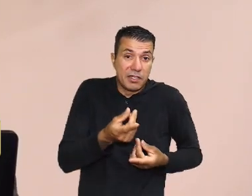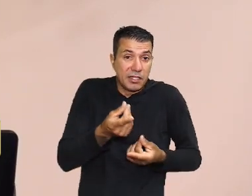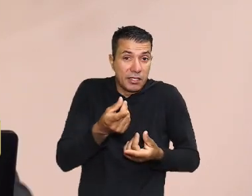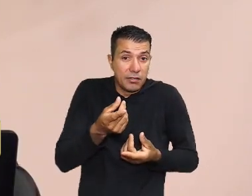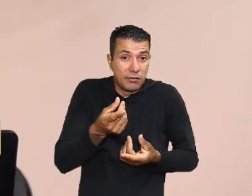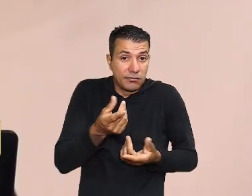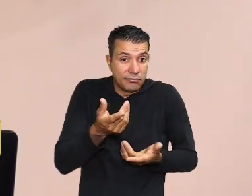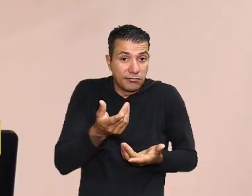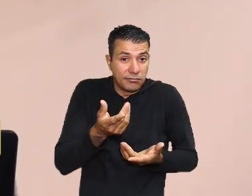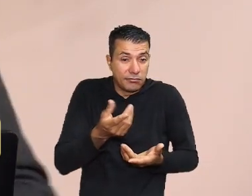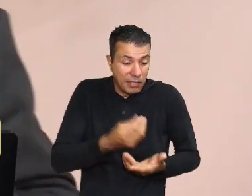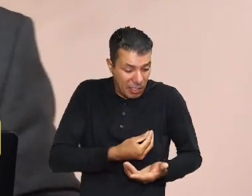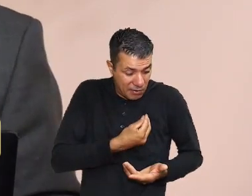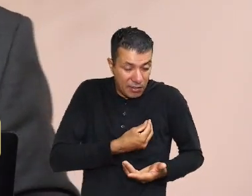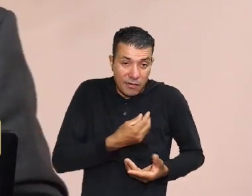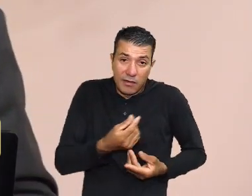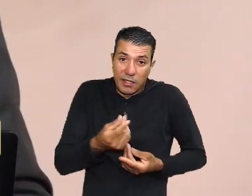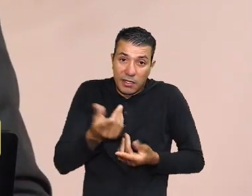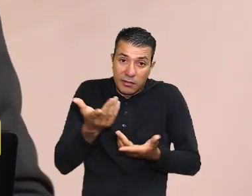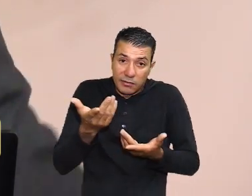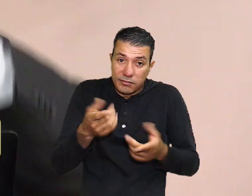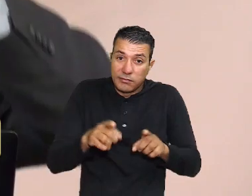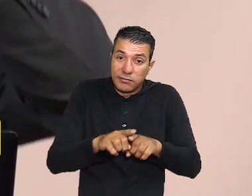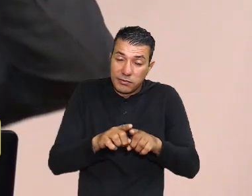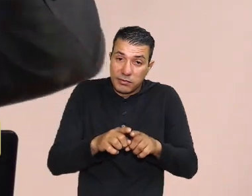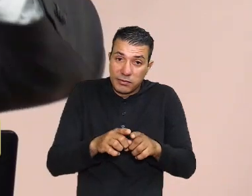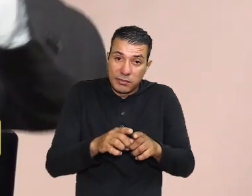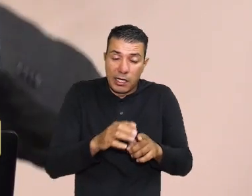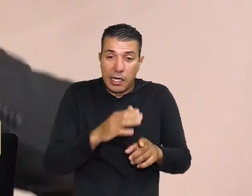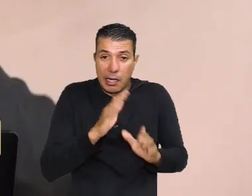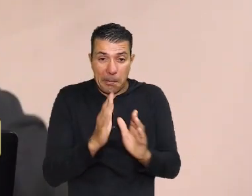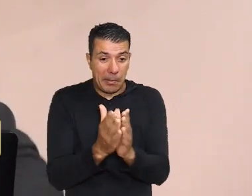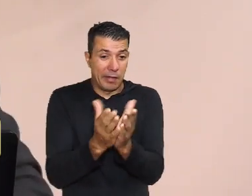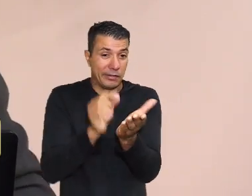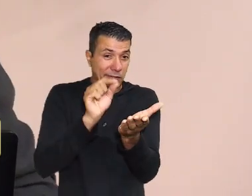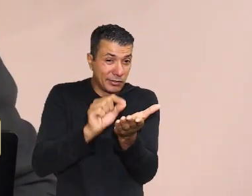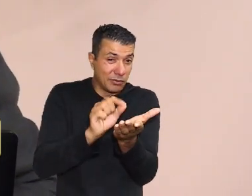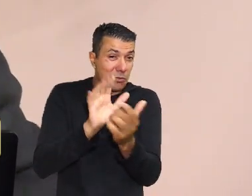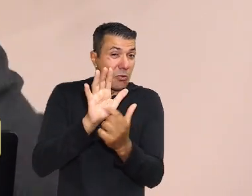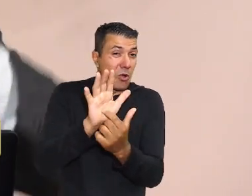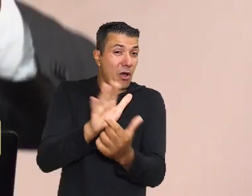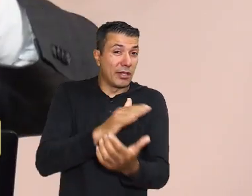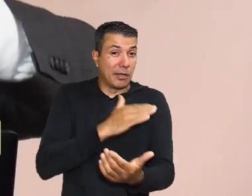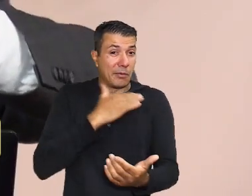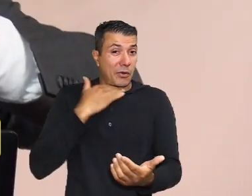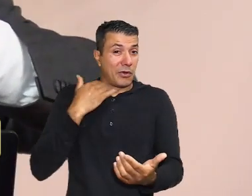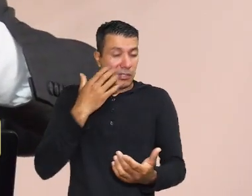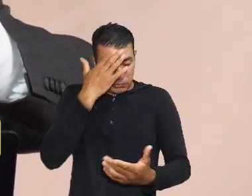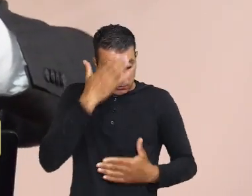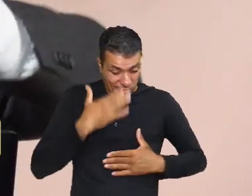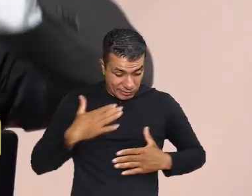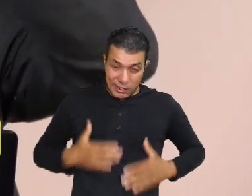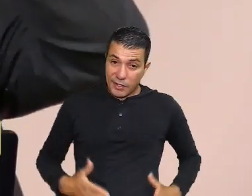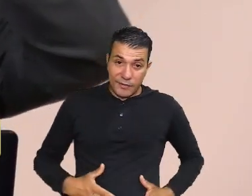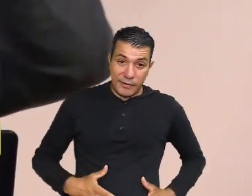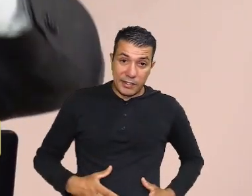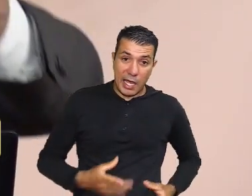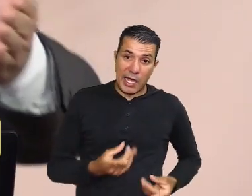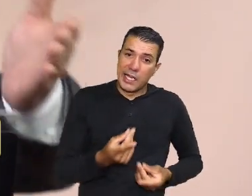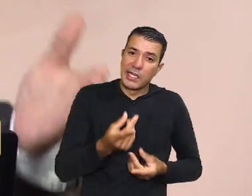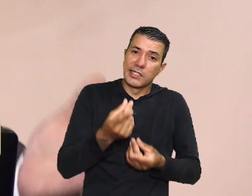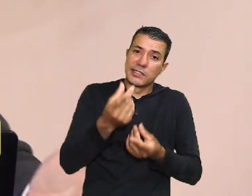Mas a Bíblia, quando se refere a essa morte, ela vai além da morte física. A Bíblia está se referindo à